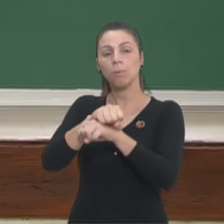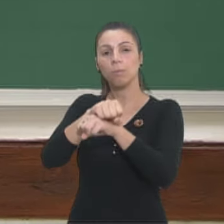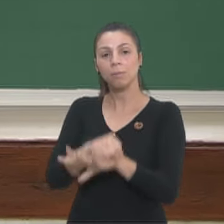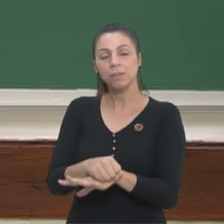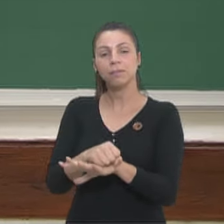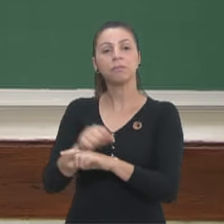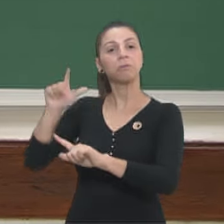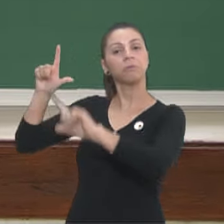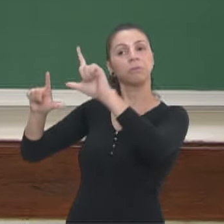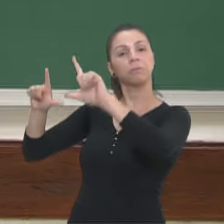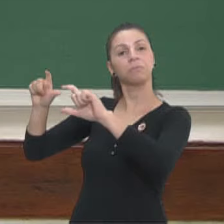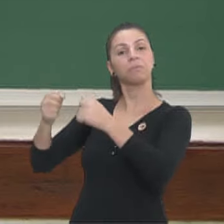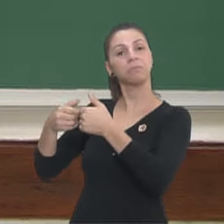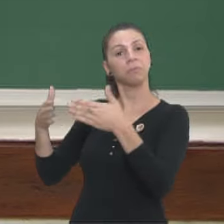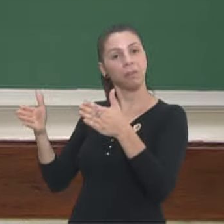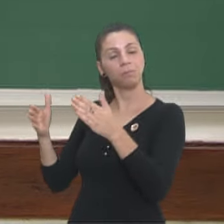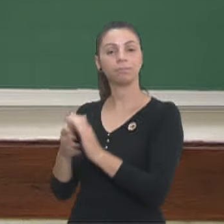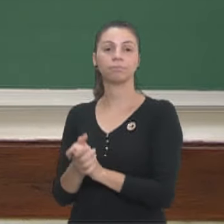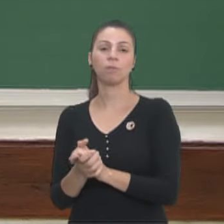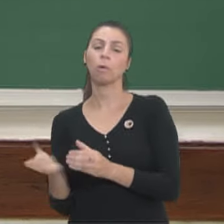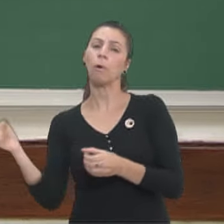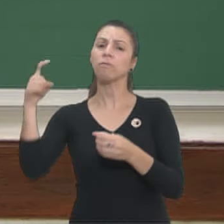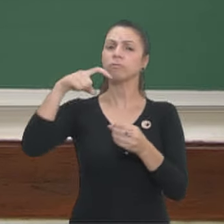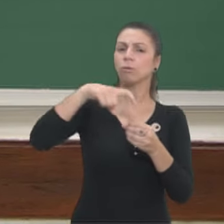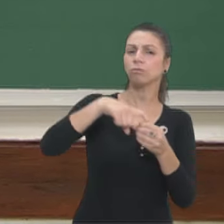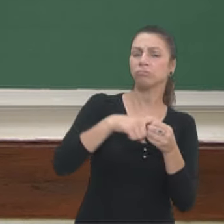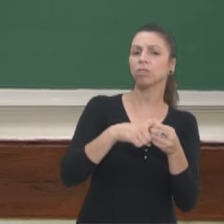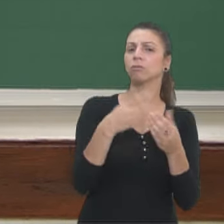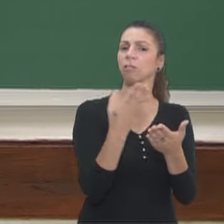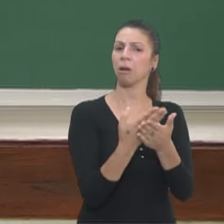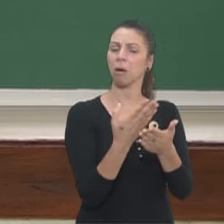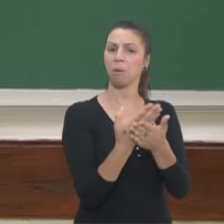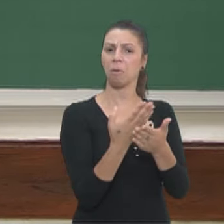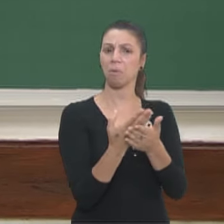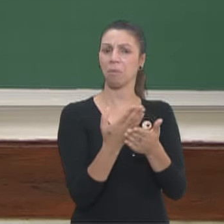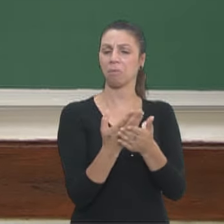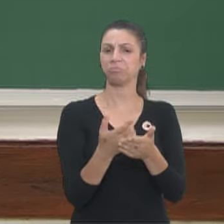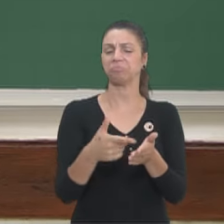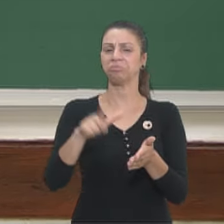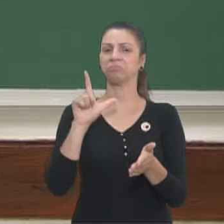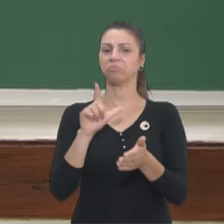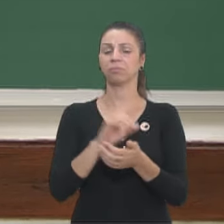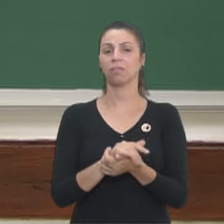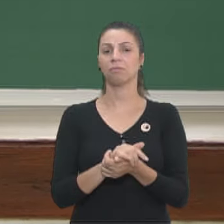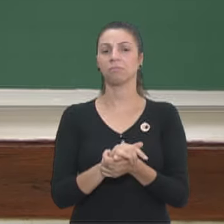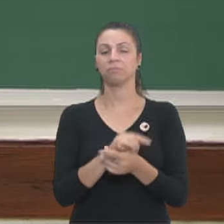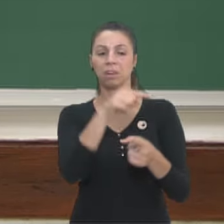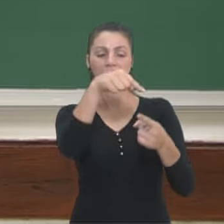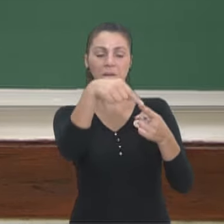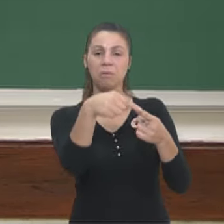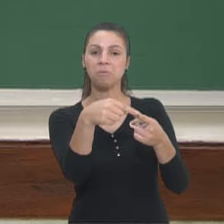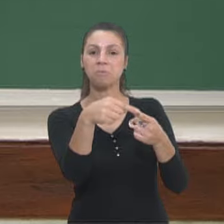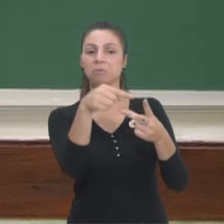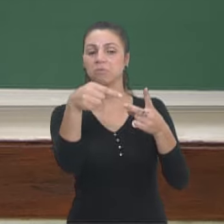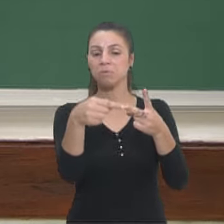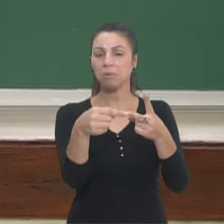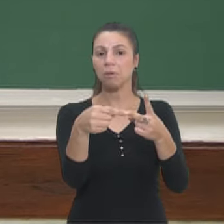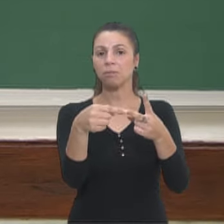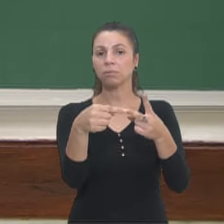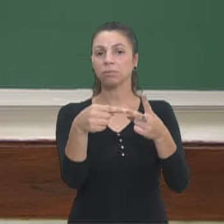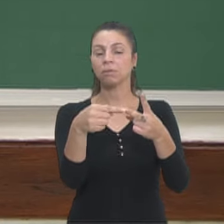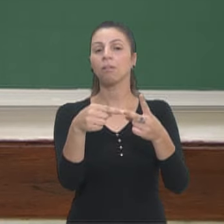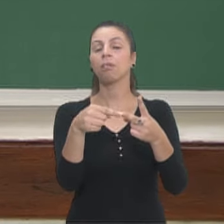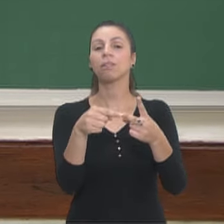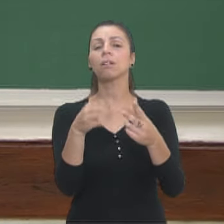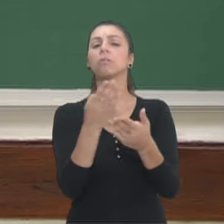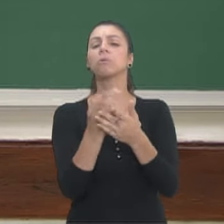aberta. Retomando o que a gente viu nas outras aulas, na aula 1 e na aula 2 a gente definiu a parte de conjunto de números